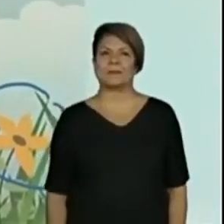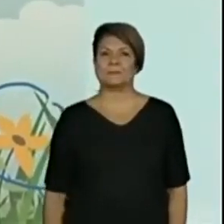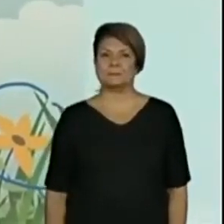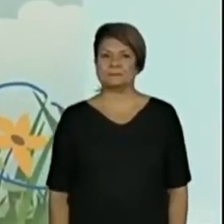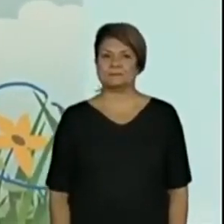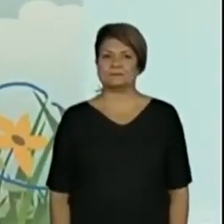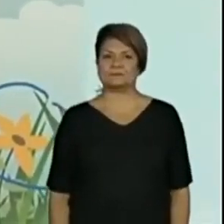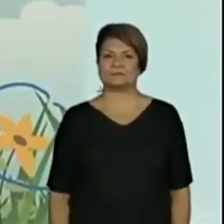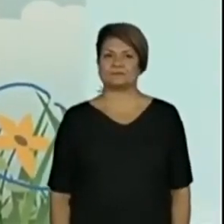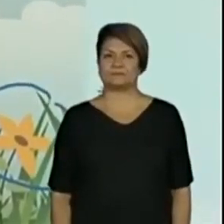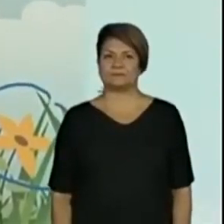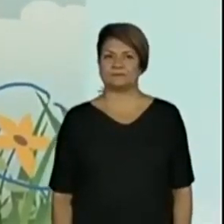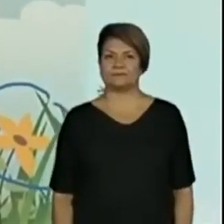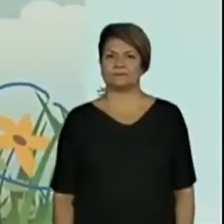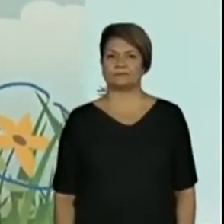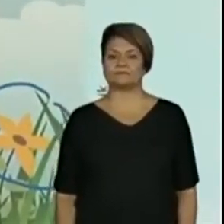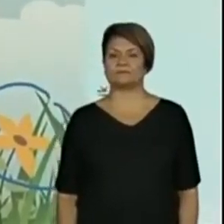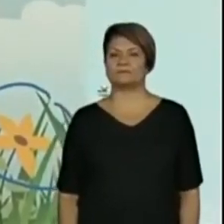Vamos lá.